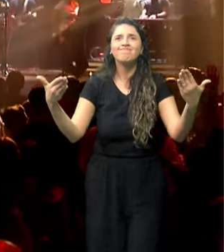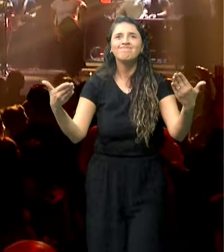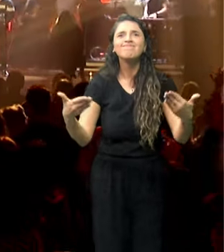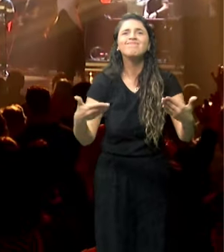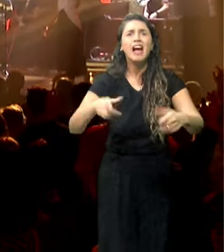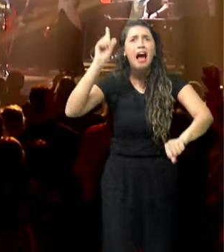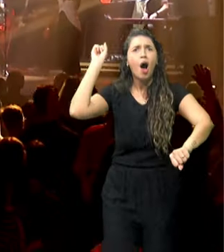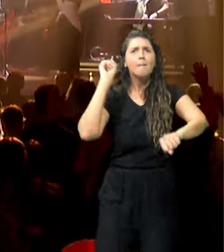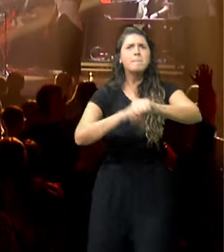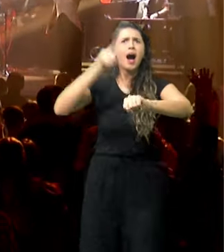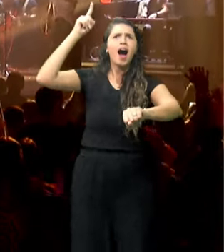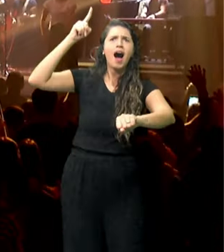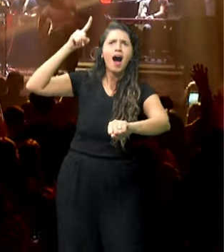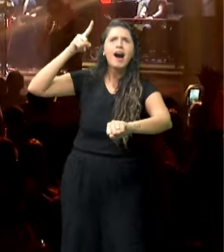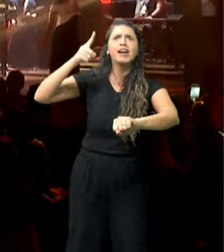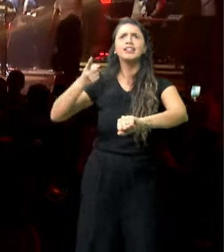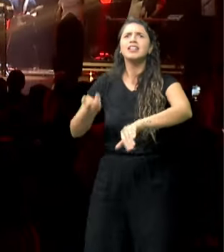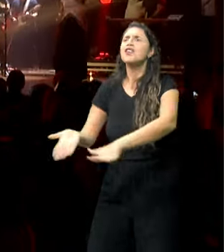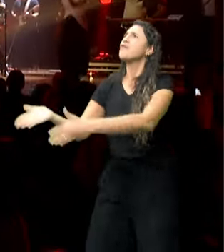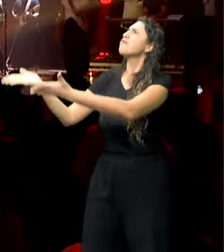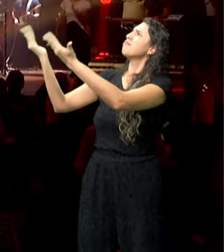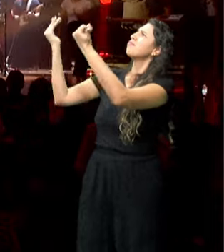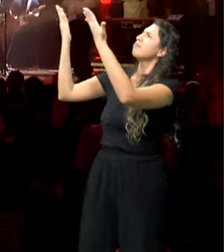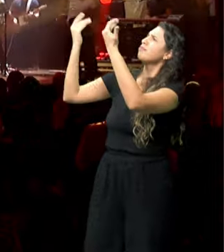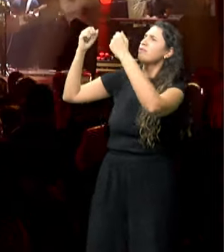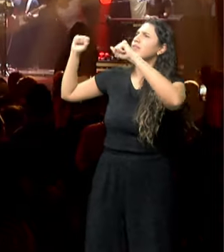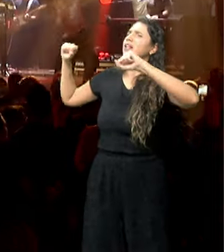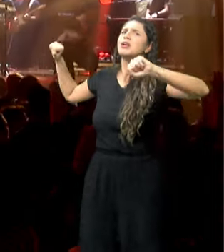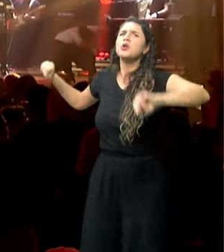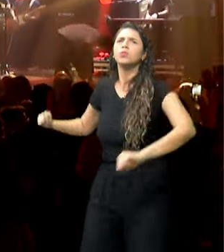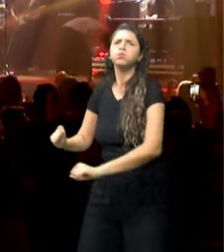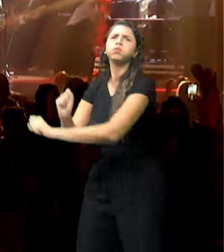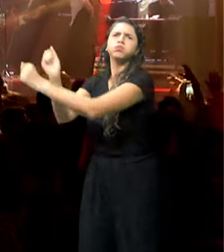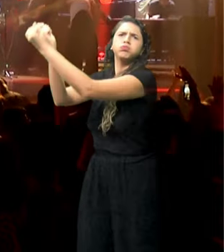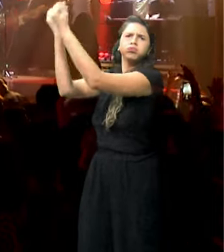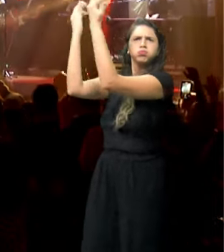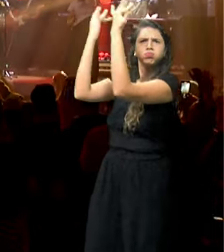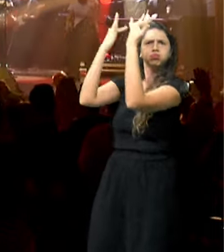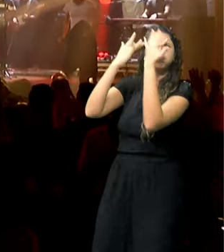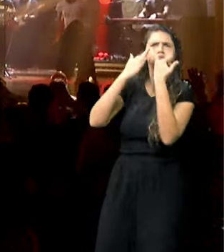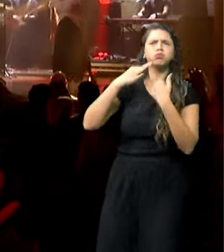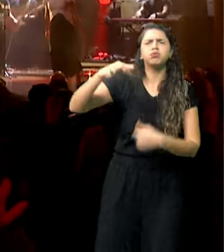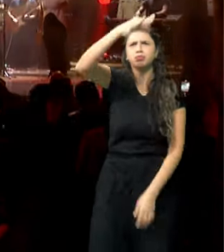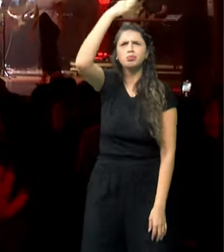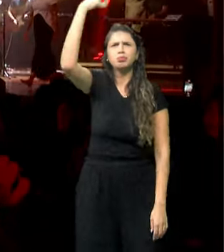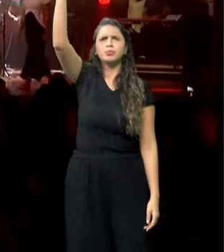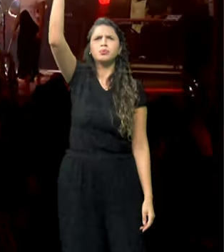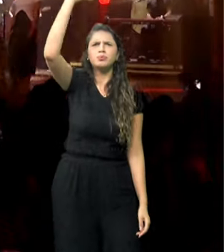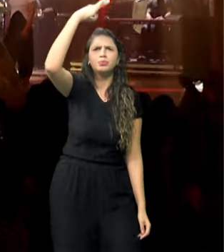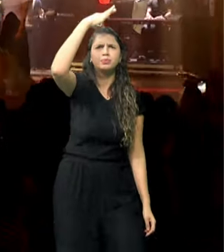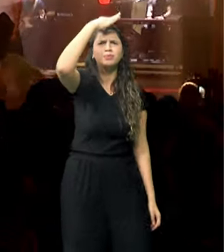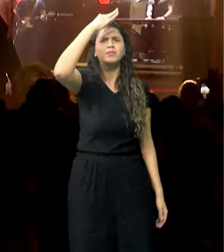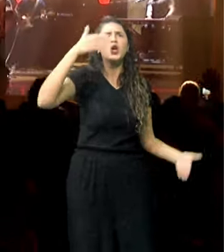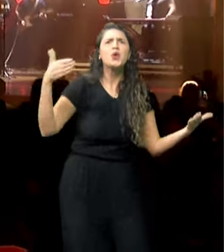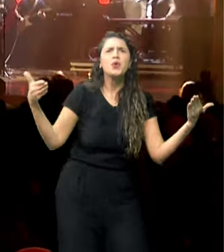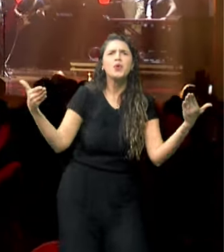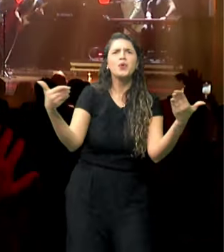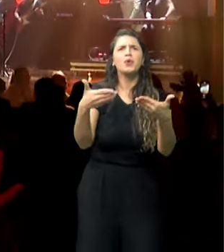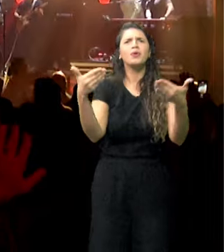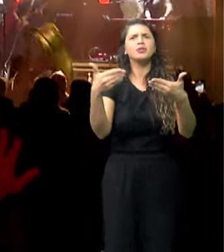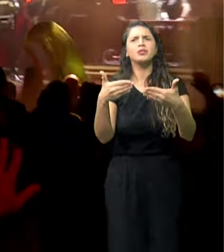seja hoje, que seja agora. Vem derramar o teu espírito, que seja